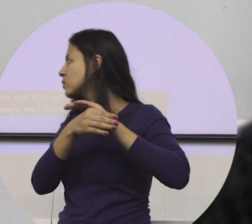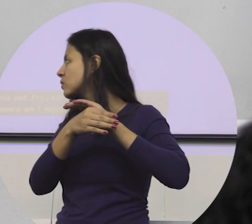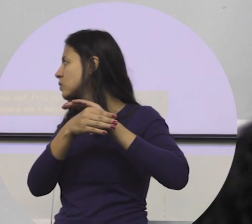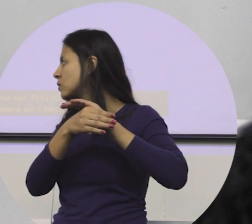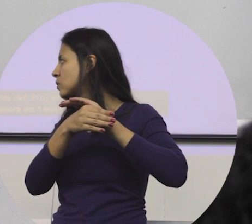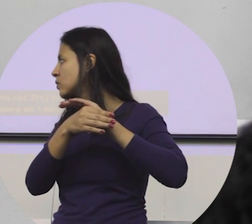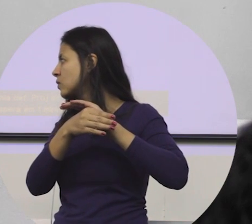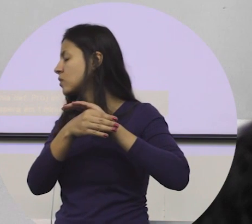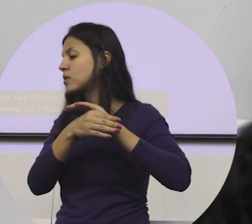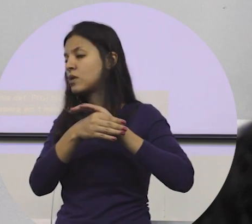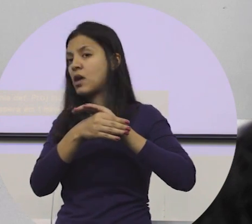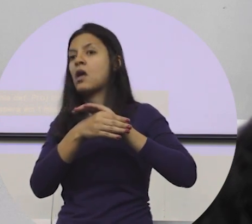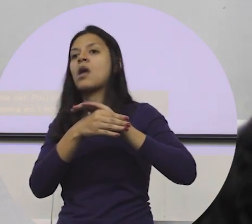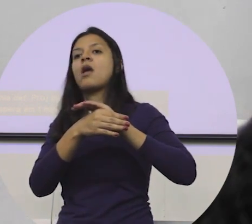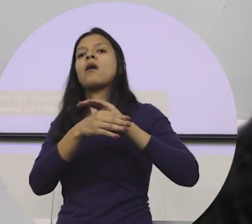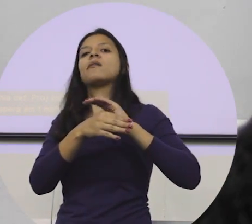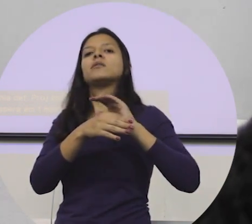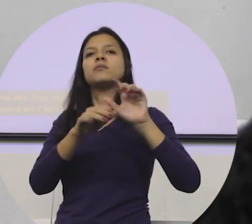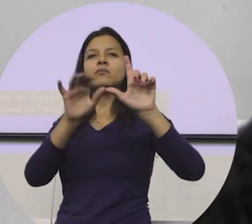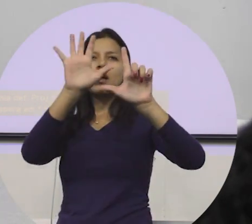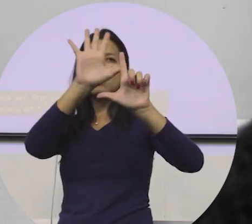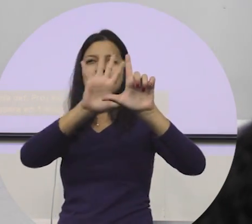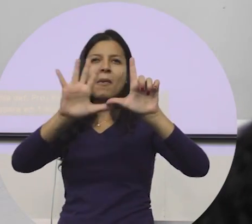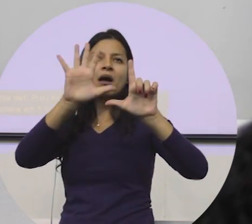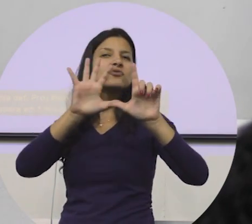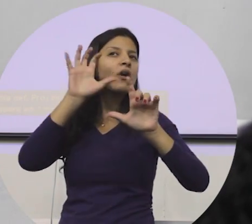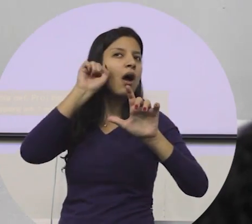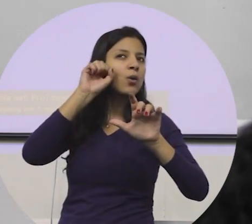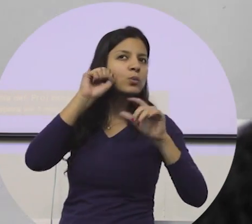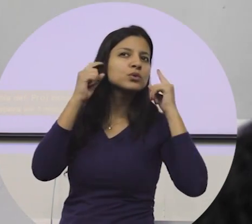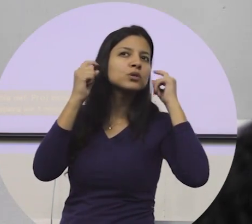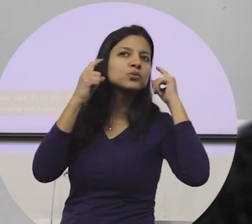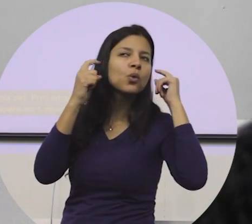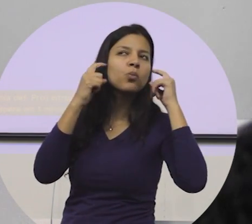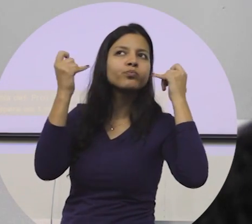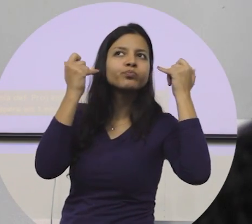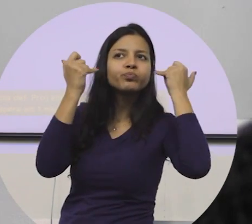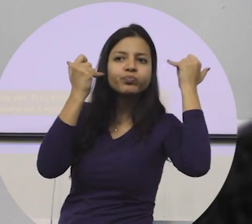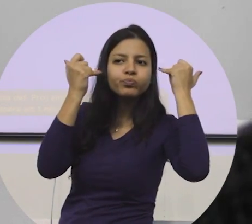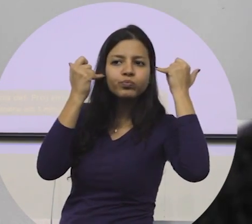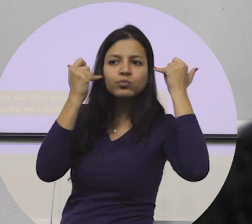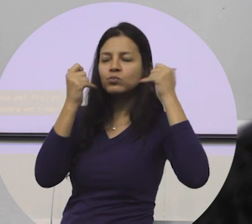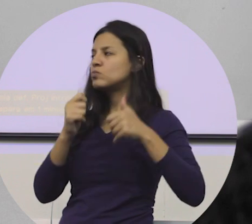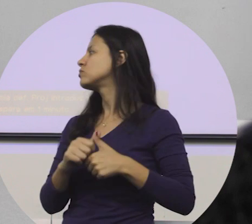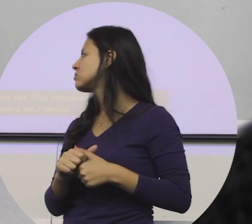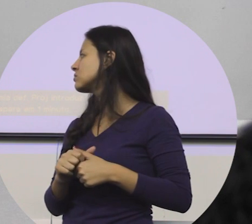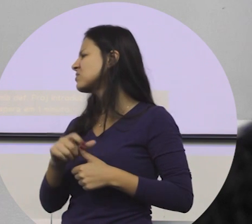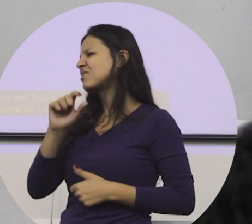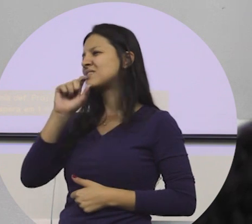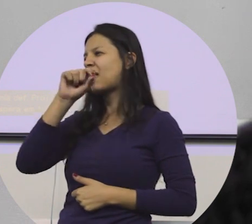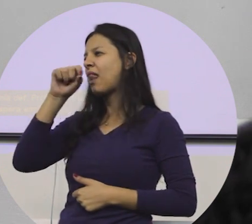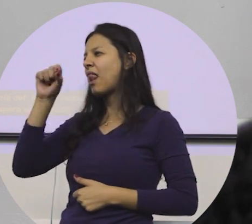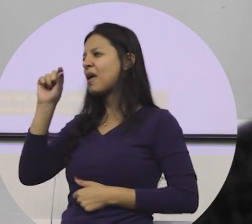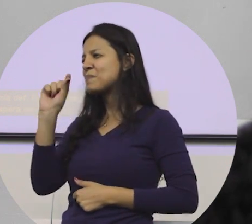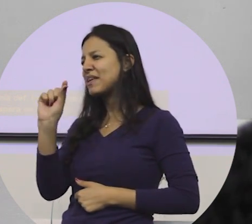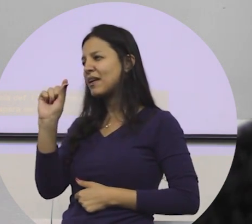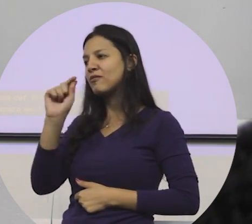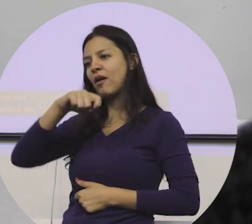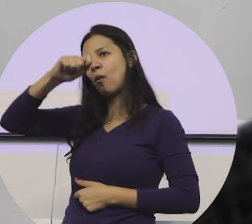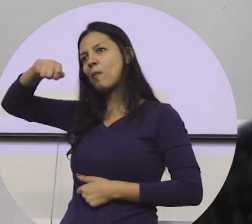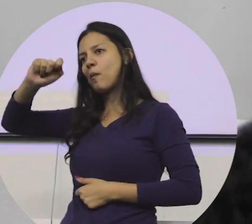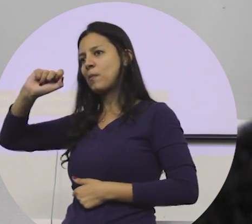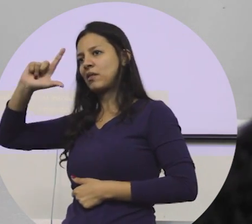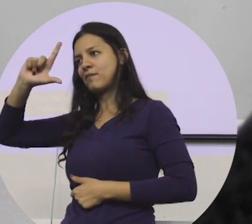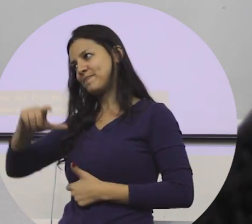e uma imagem acústica. Está muito pequeno, né, gente? Não dá para vocês ficar aqui mais